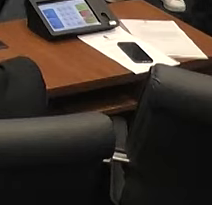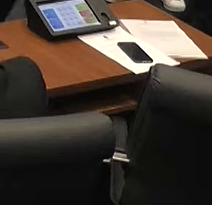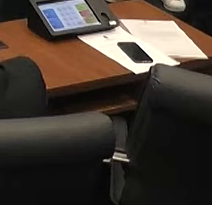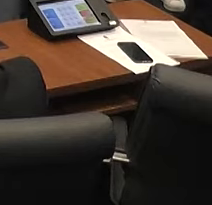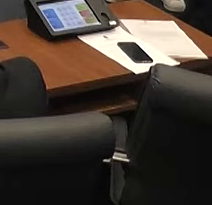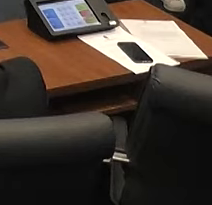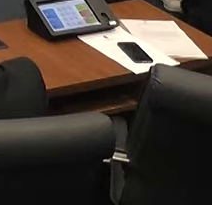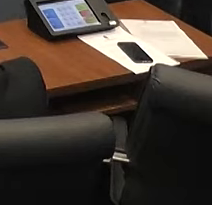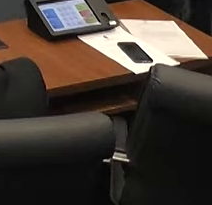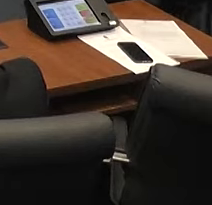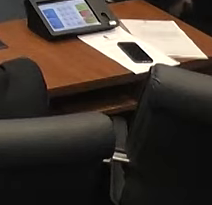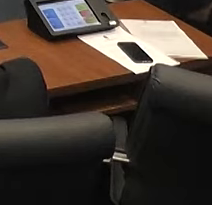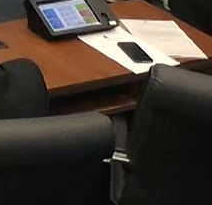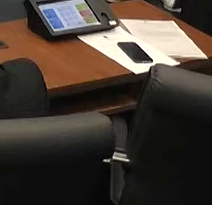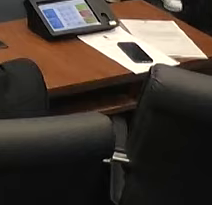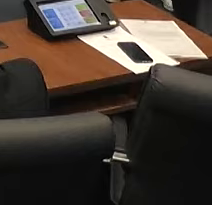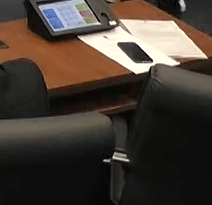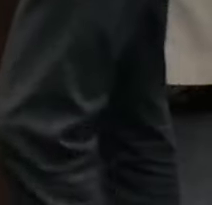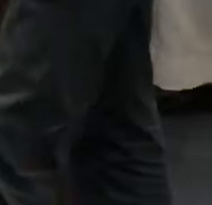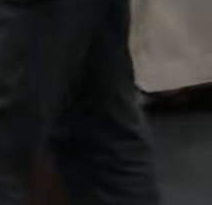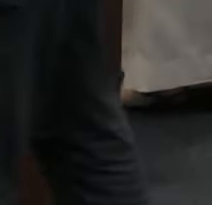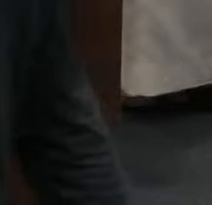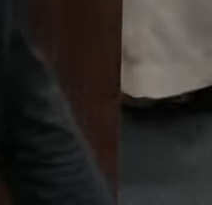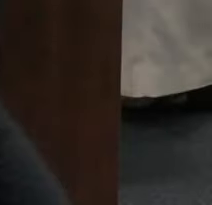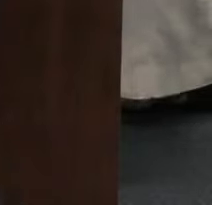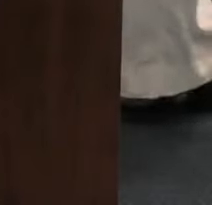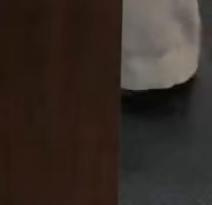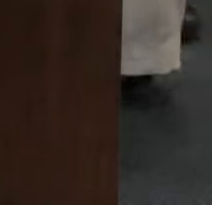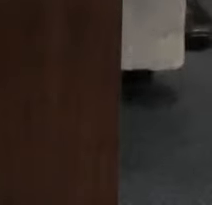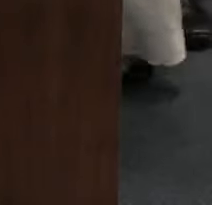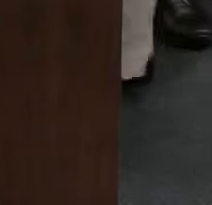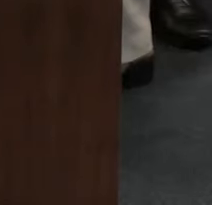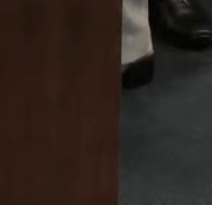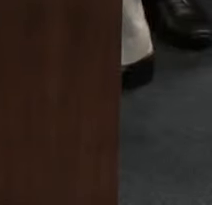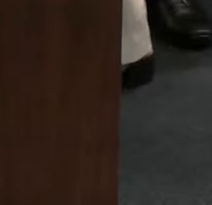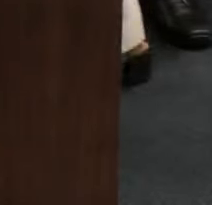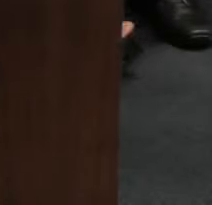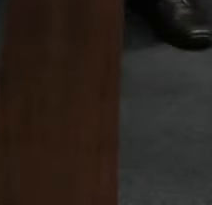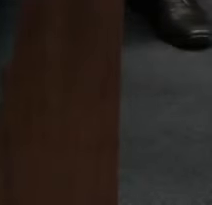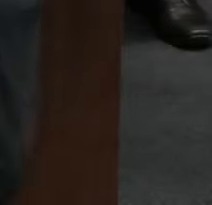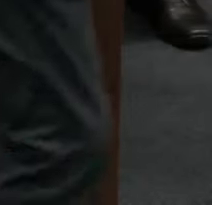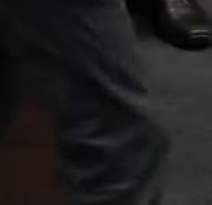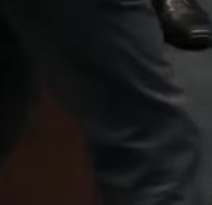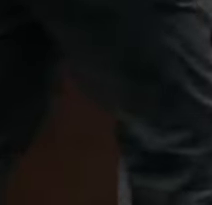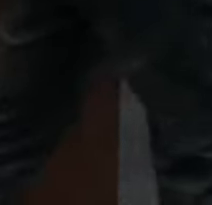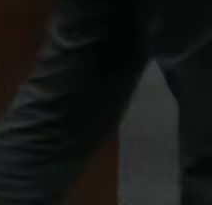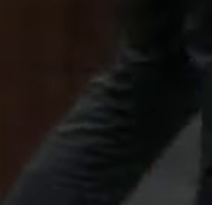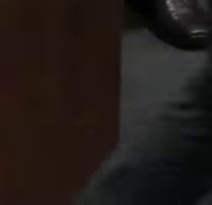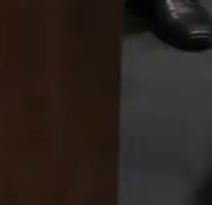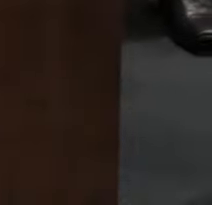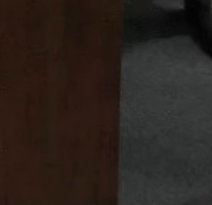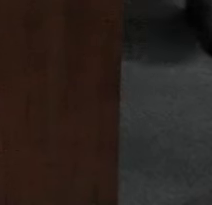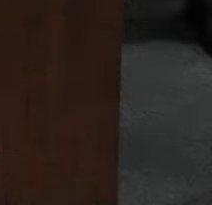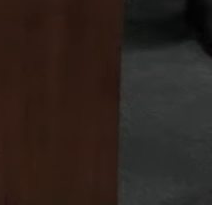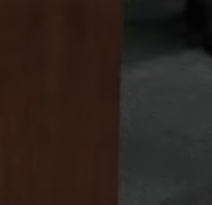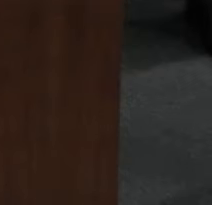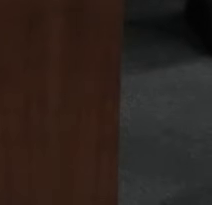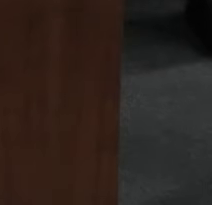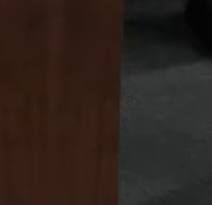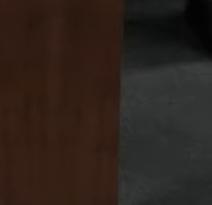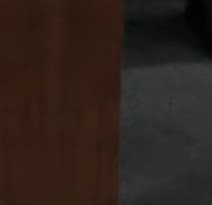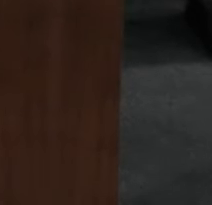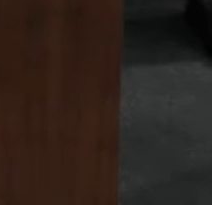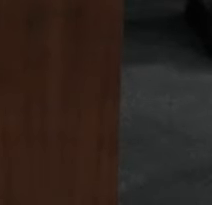parecer da CCJ, exatamente, tá, deputada? Exatamente, só para eu formar o meu convencimento, deputado doutor Serginho. O primeiro,